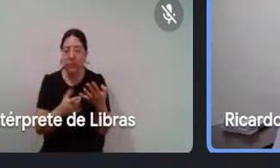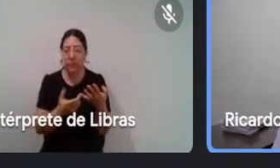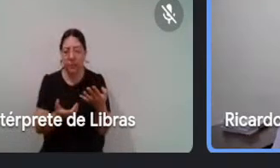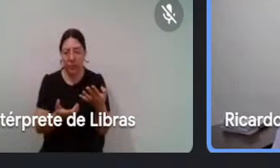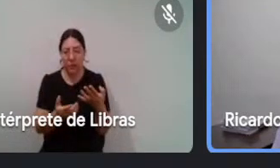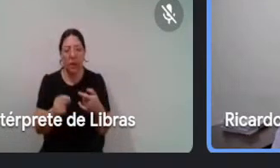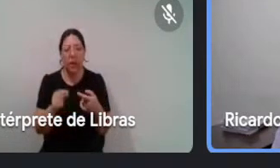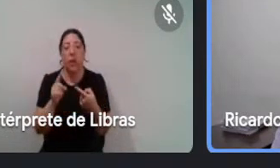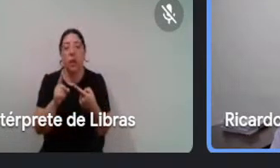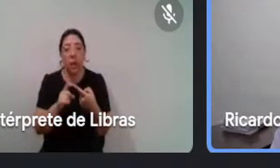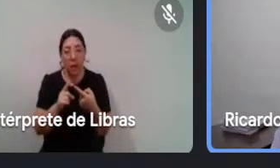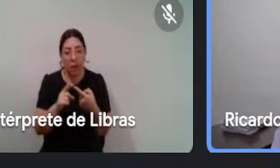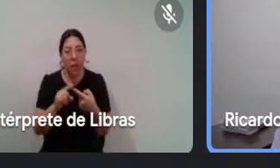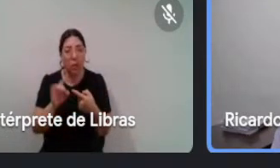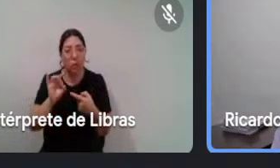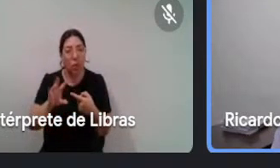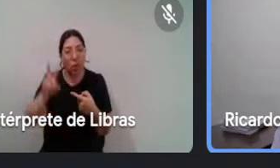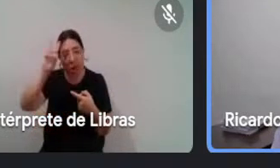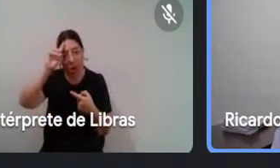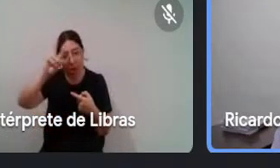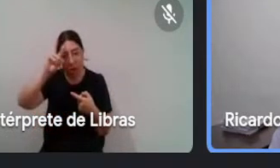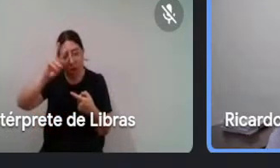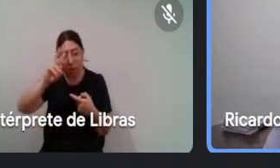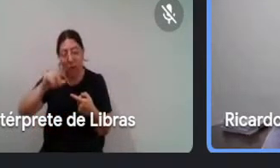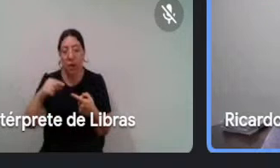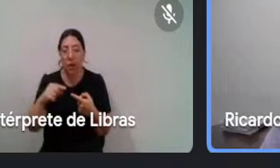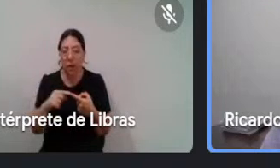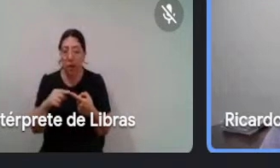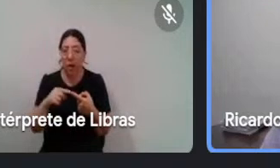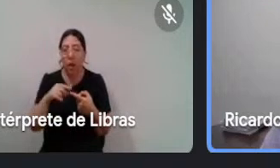reitera justificativas para argumentar que foi